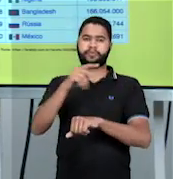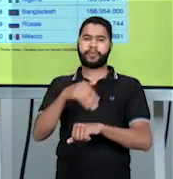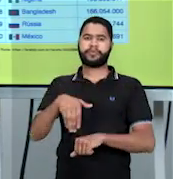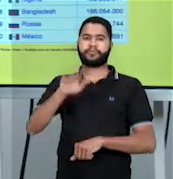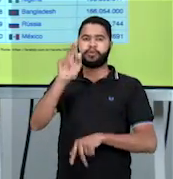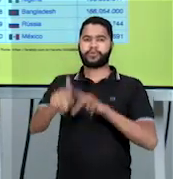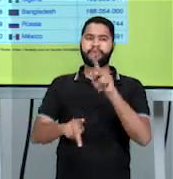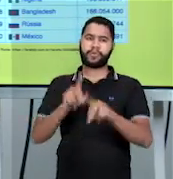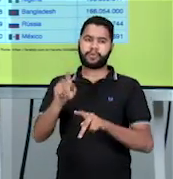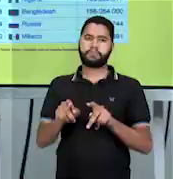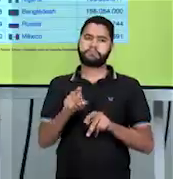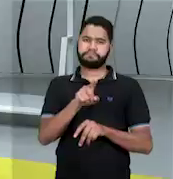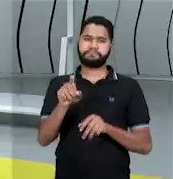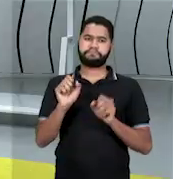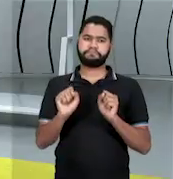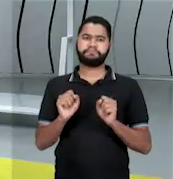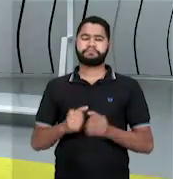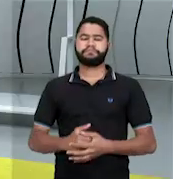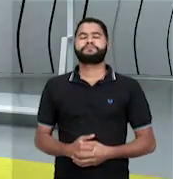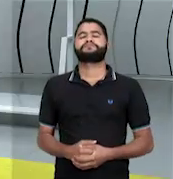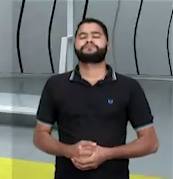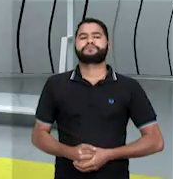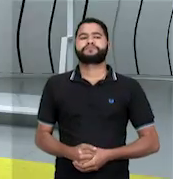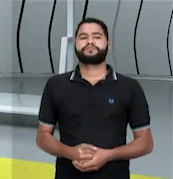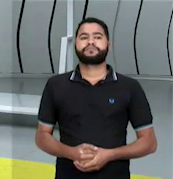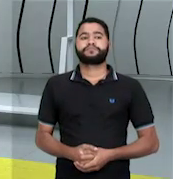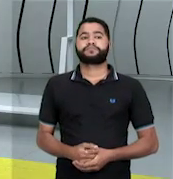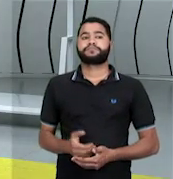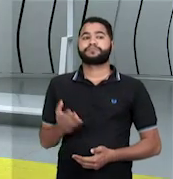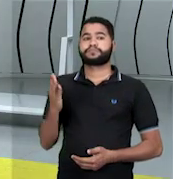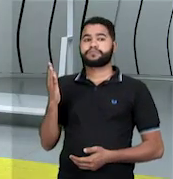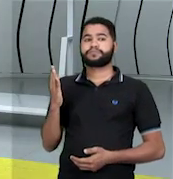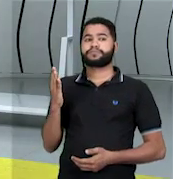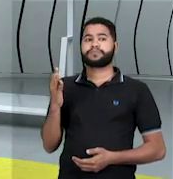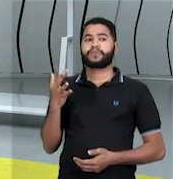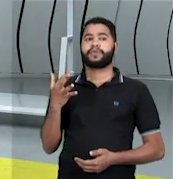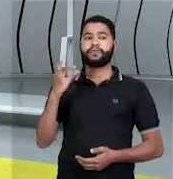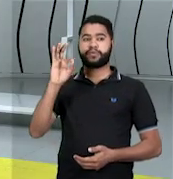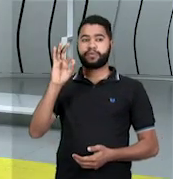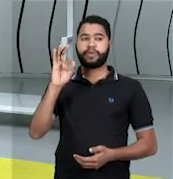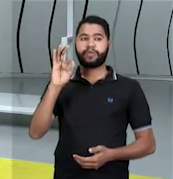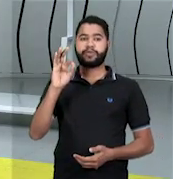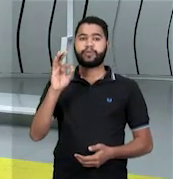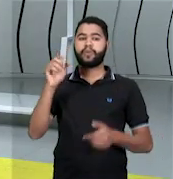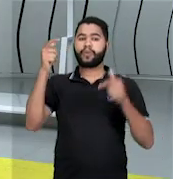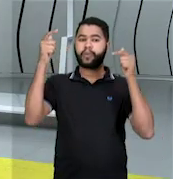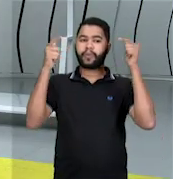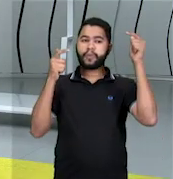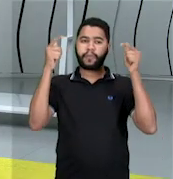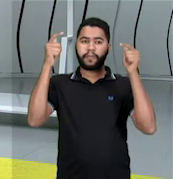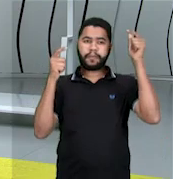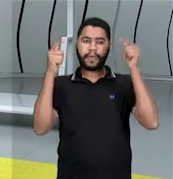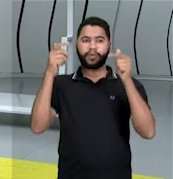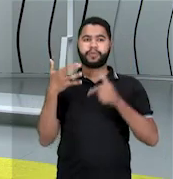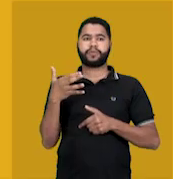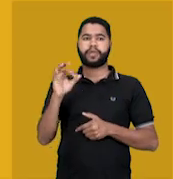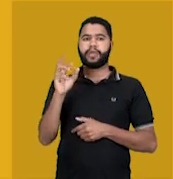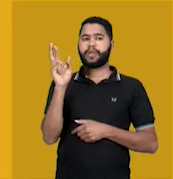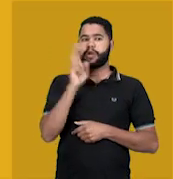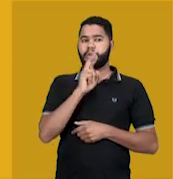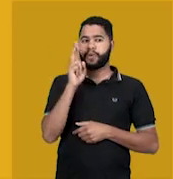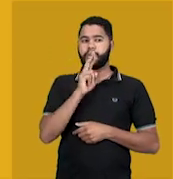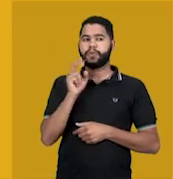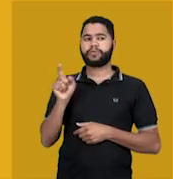populosos do mundo. Pode ter certeza disso. Perfeito? E aí nós temos aqui os 10, né? Até então, o México, 10º, a Rússia,